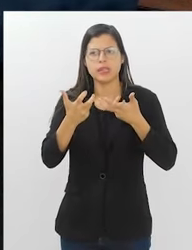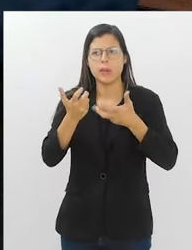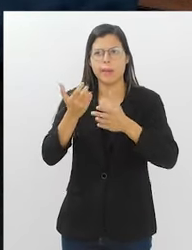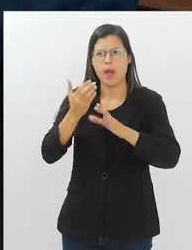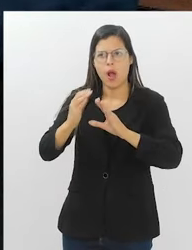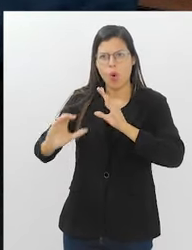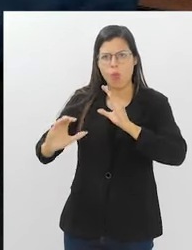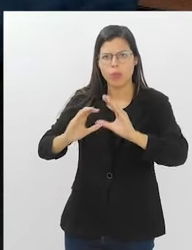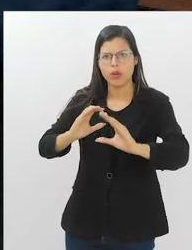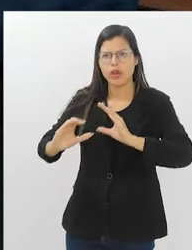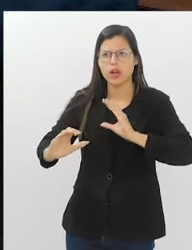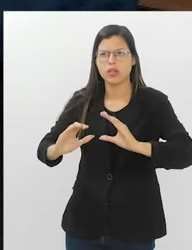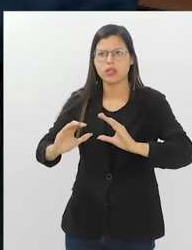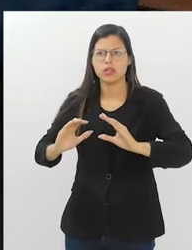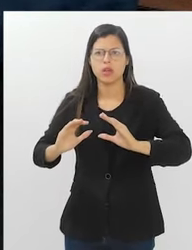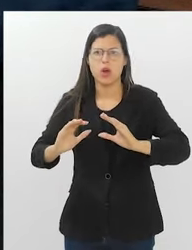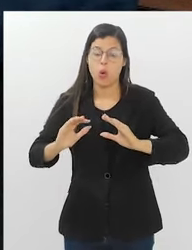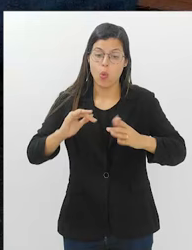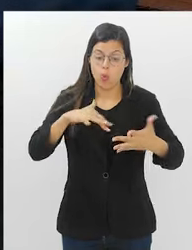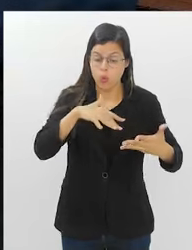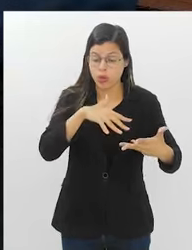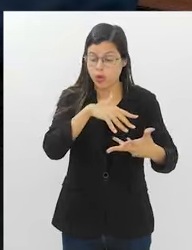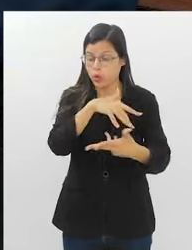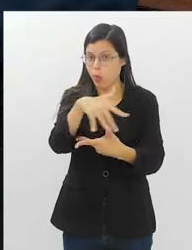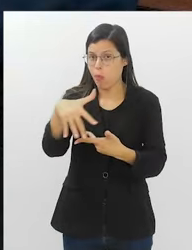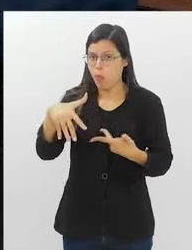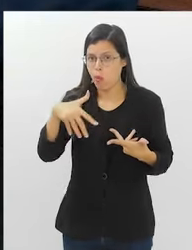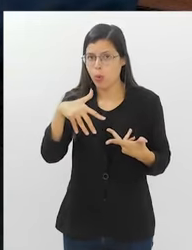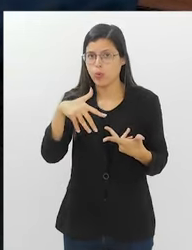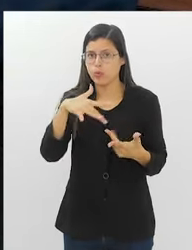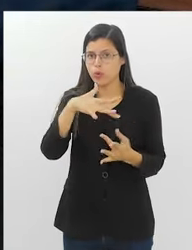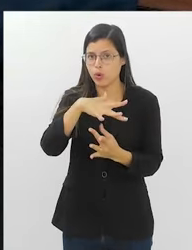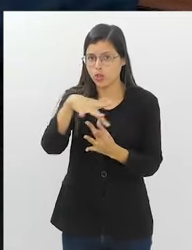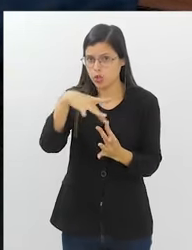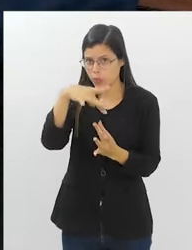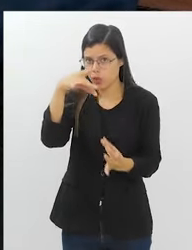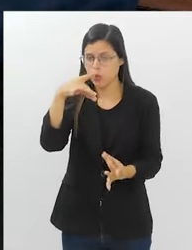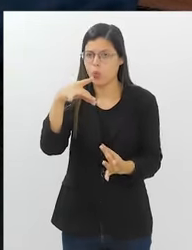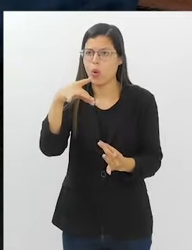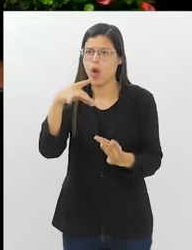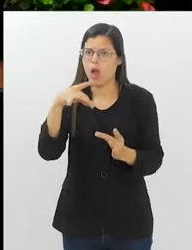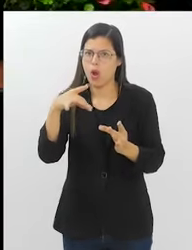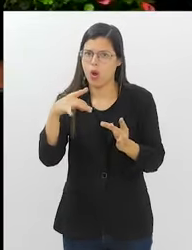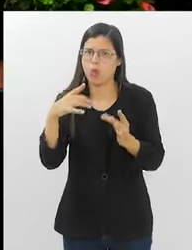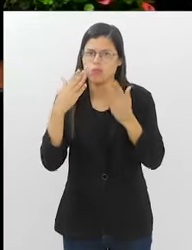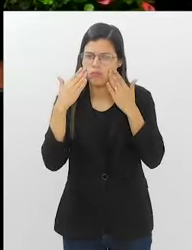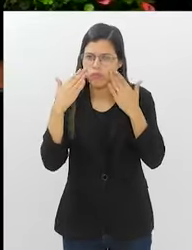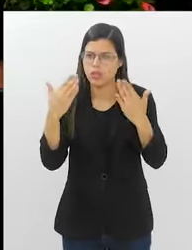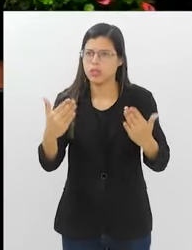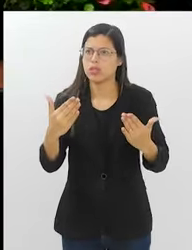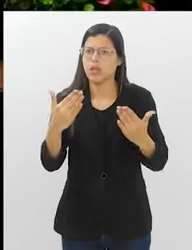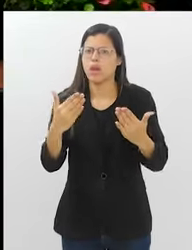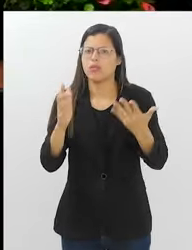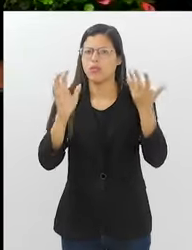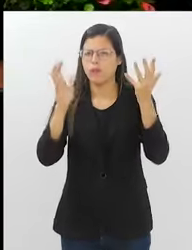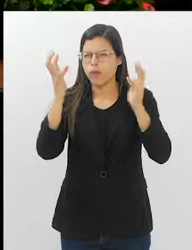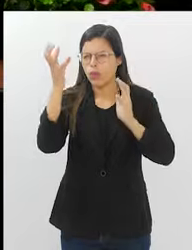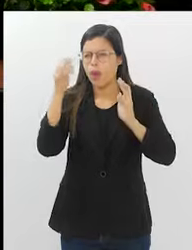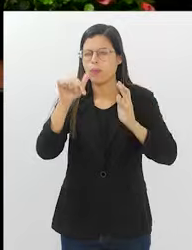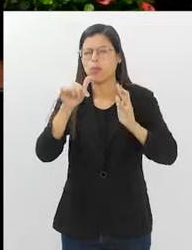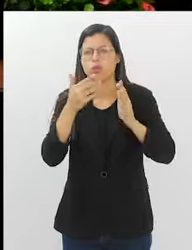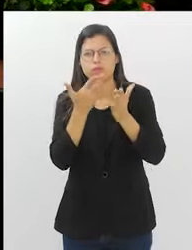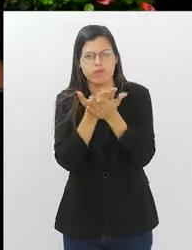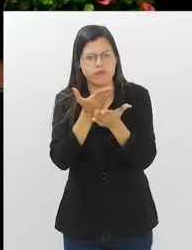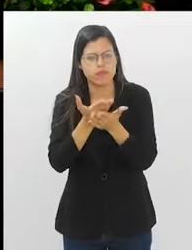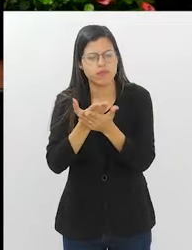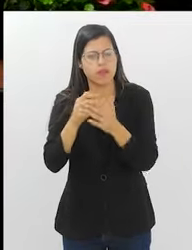comunicação, que o mundo espiritual se manifestava, que havia uma inteligência por trás do fenômeno, ele vai estudá-lo. E aí ele